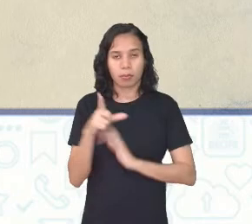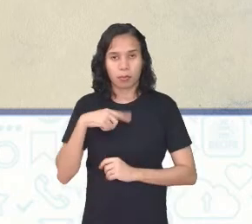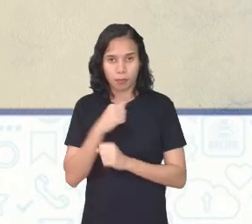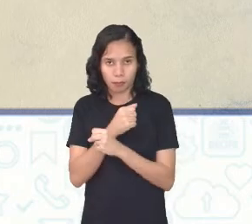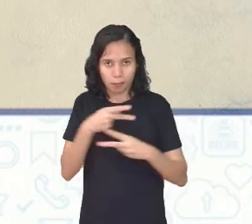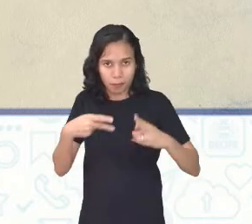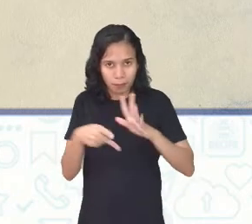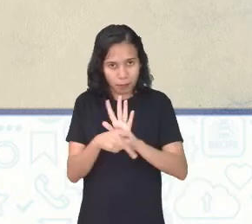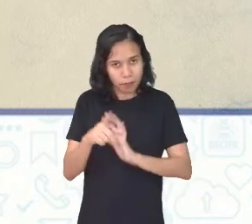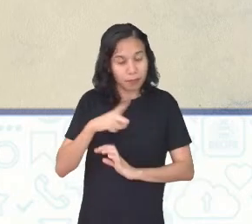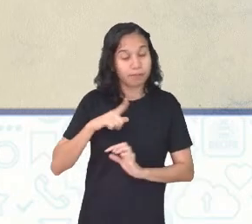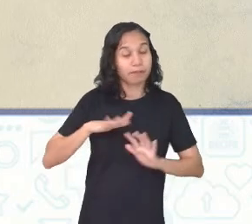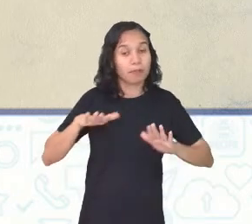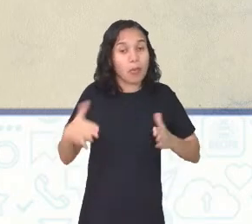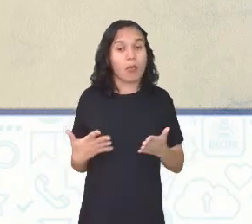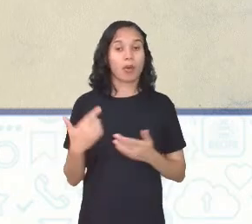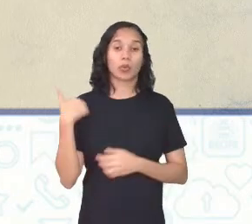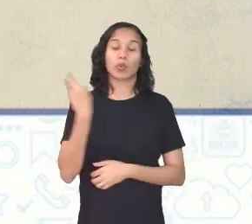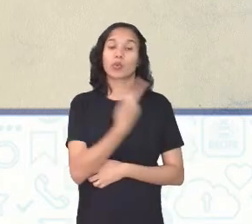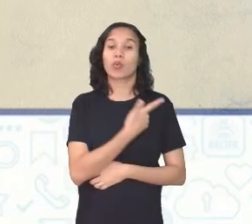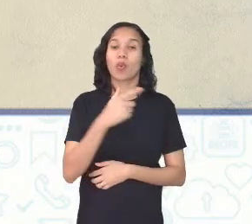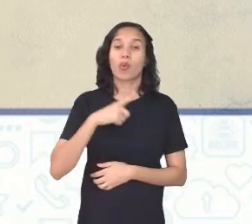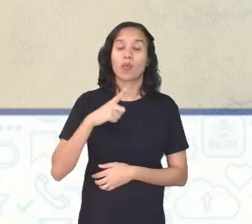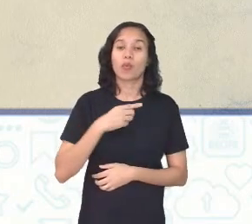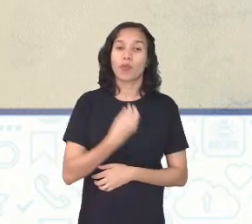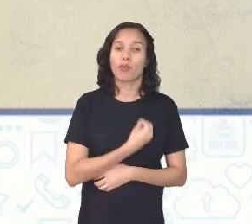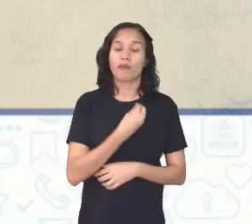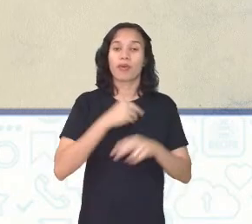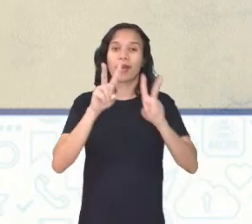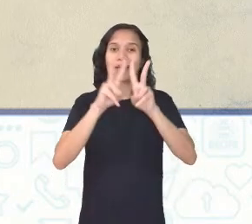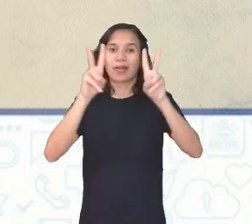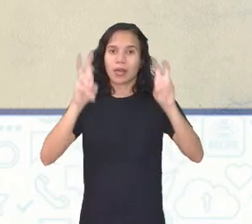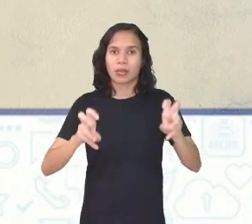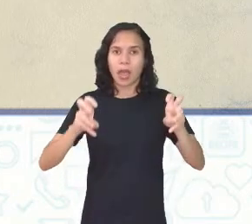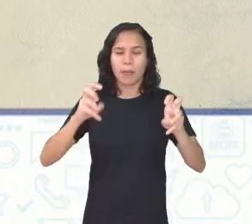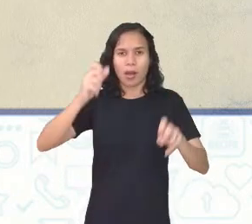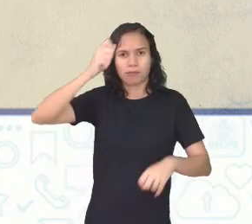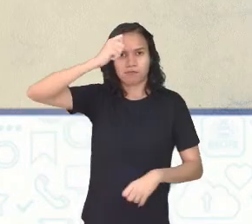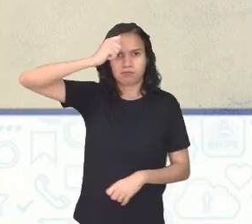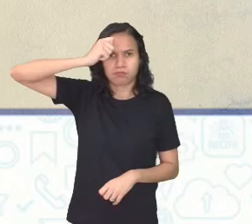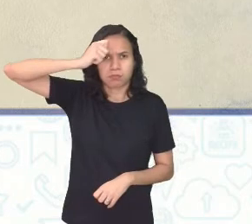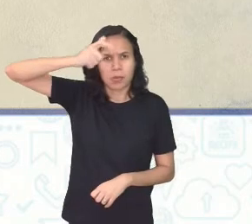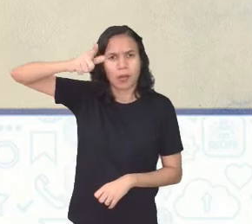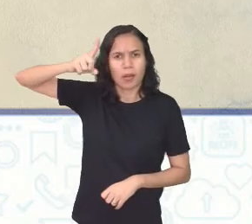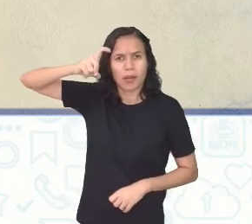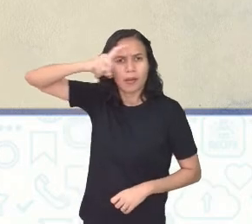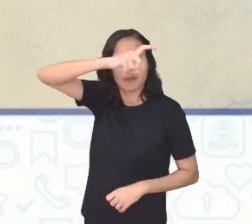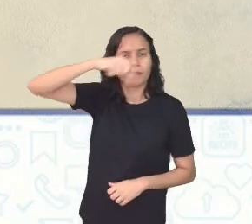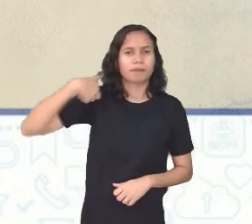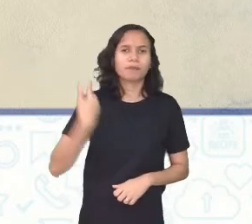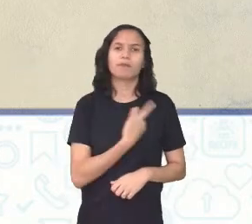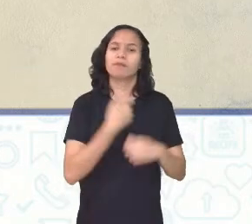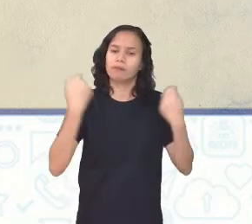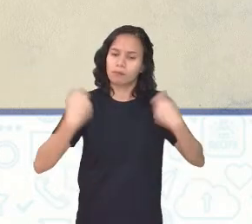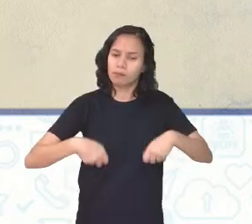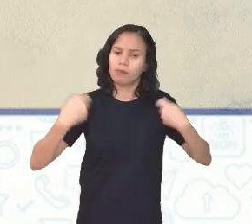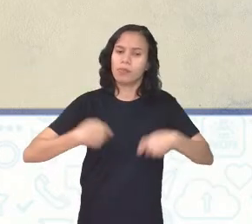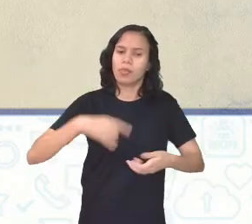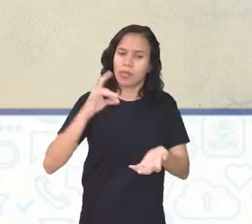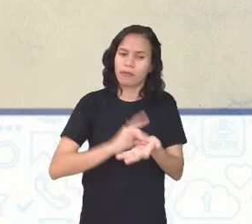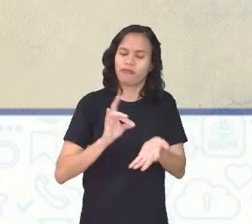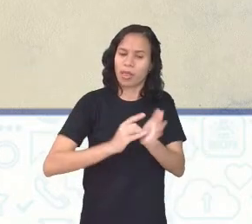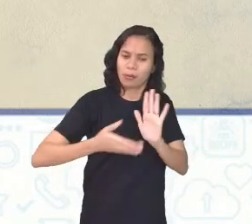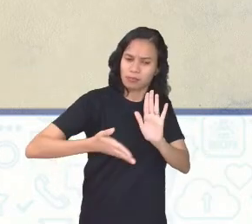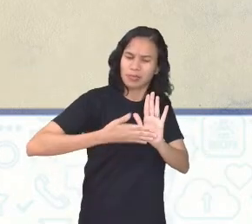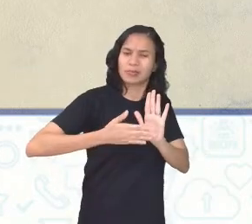questão. Então, quando a gente traz aqui temas polêmicos, né? Temas que a gente precisa sim